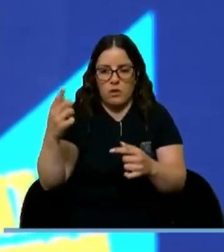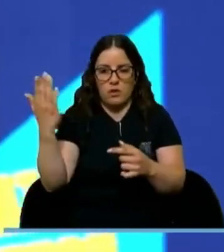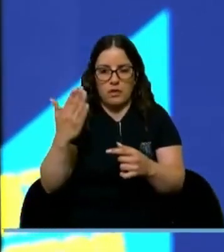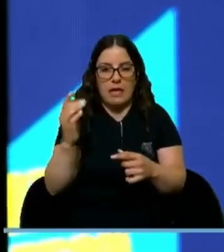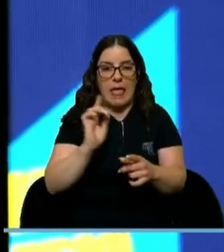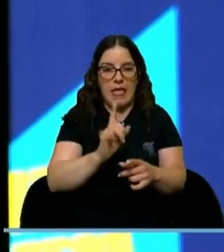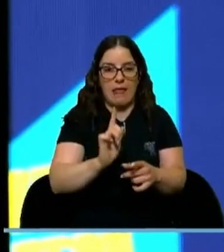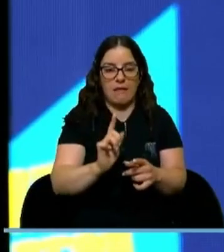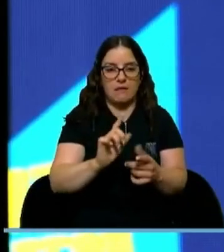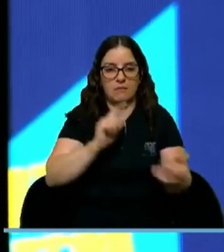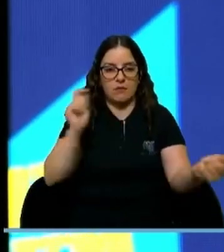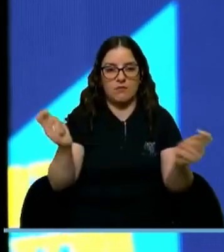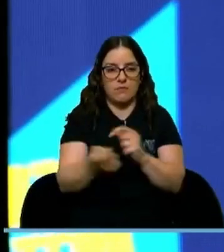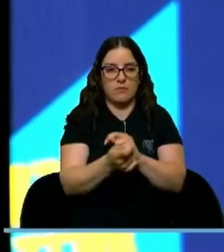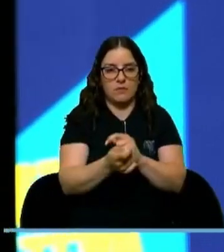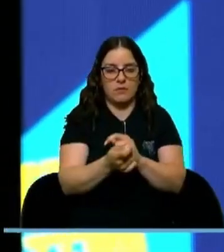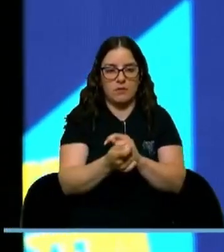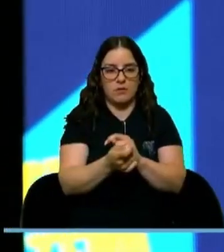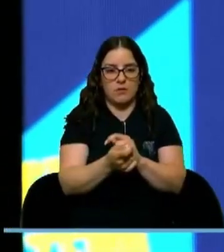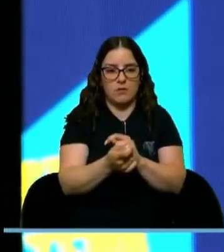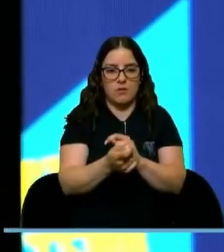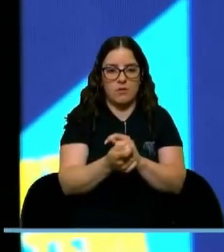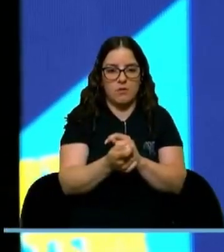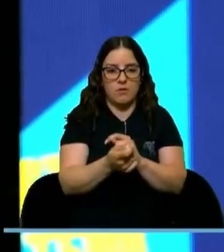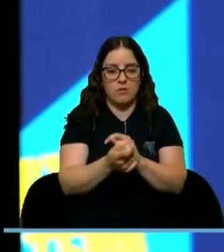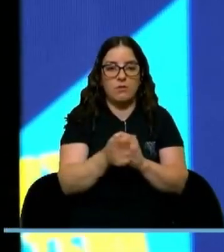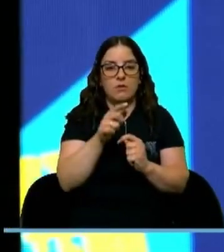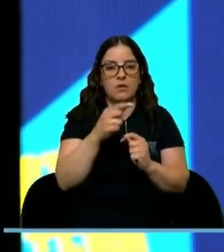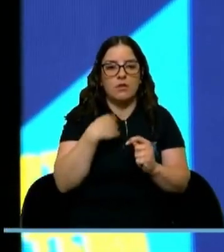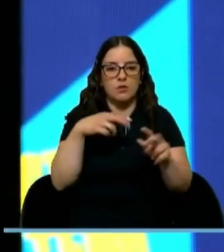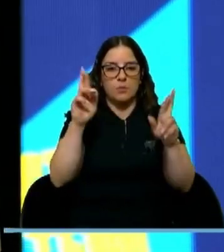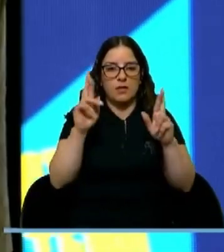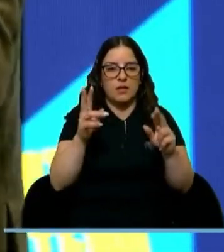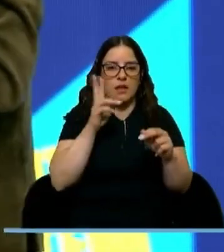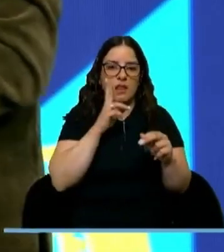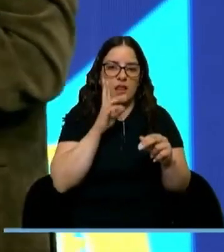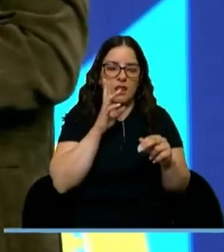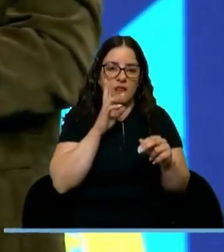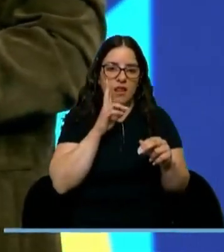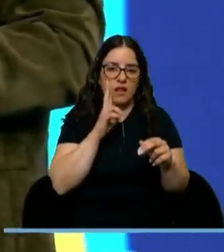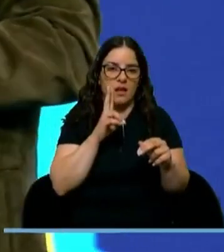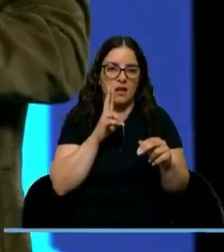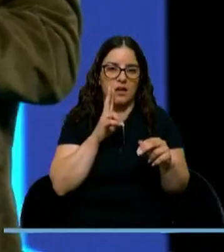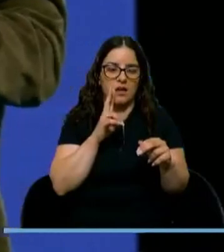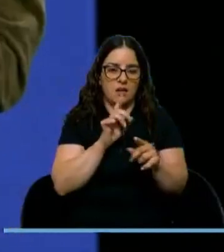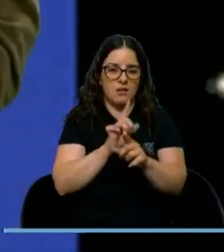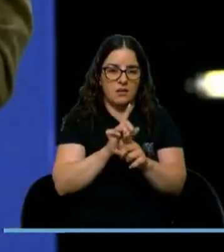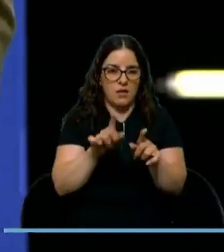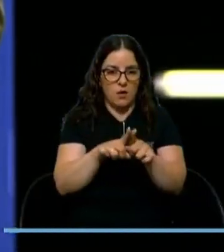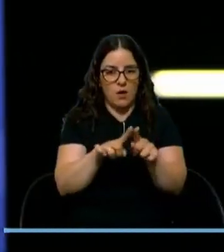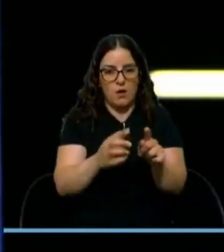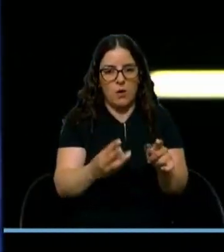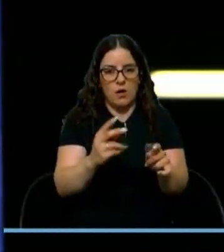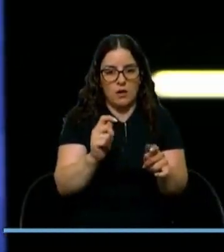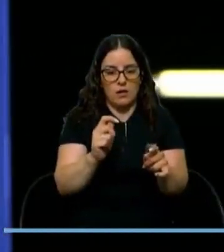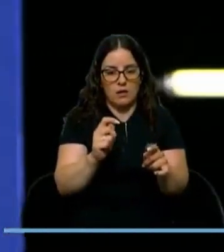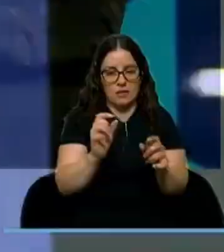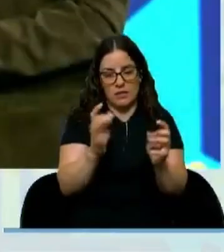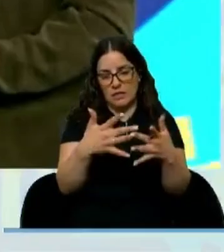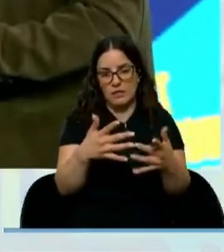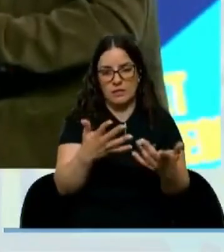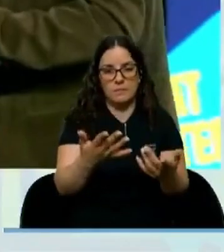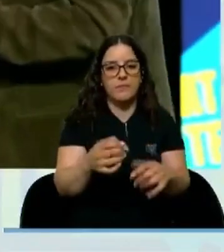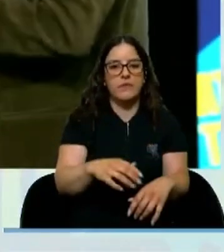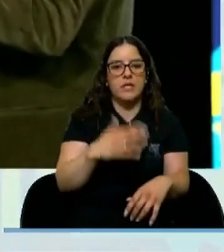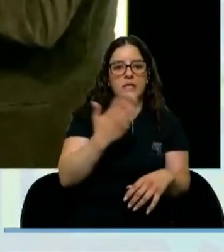que eu espero ainda vir a assistir, como assistimos com a web. Ora bem, como é que o direito de propriedade está a ser gerido